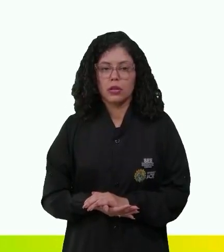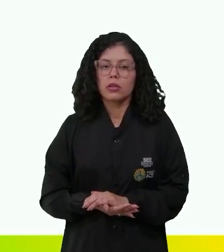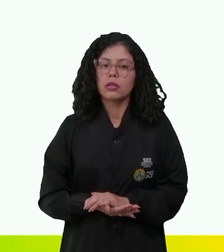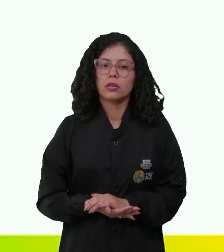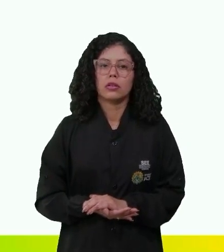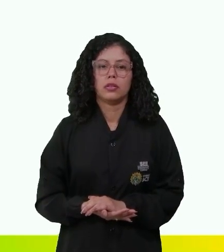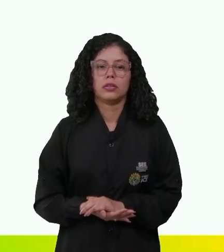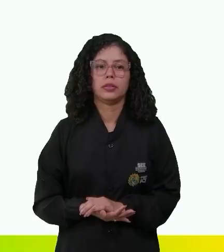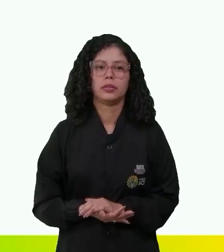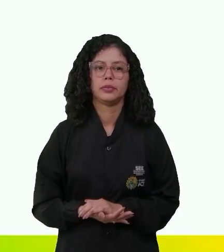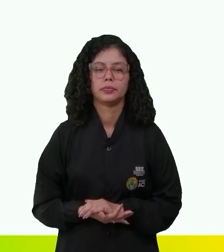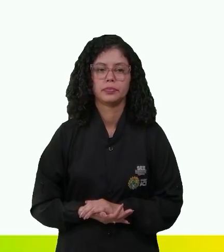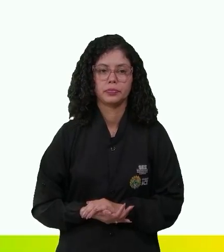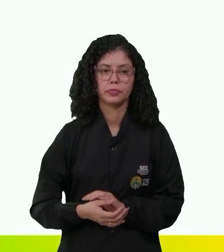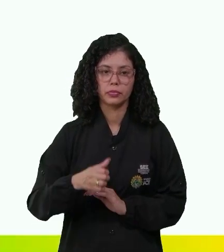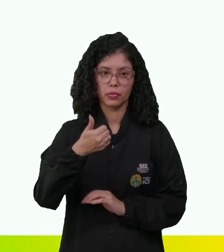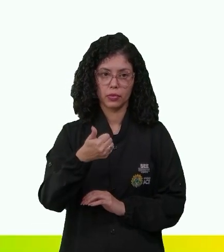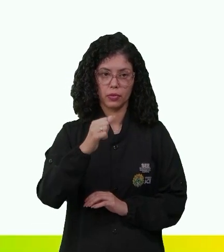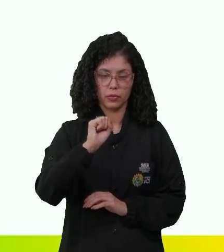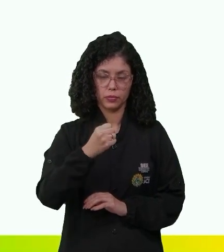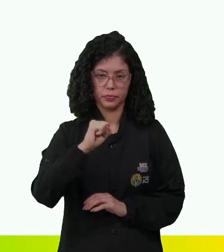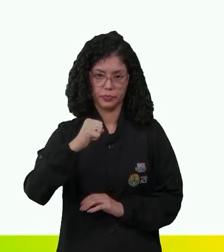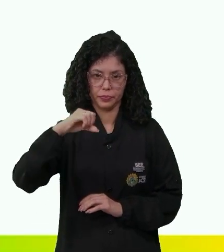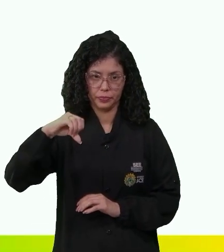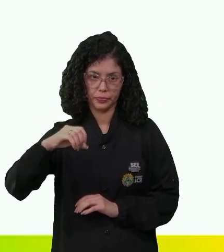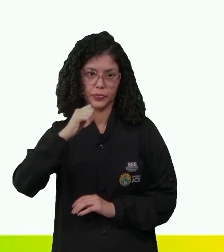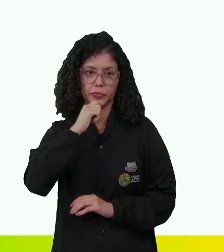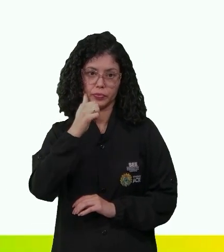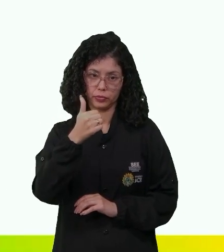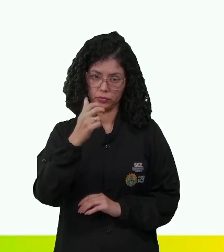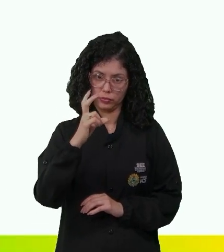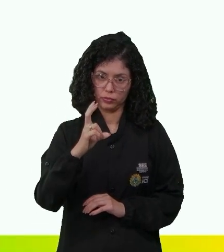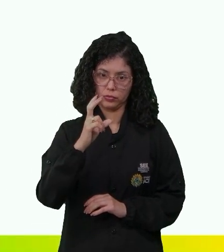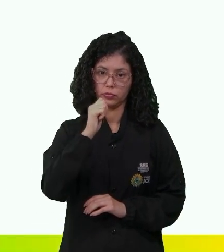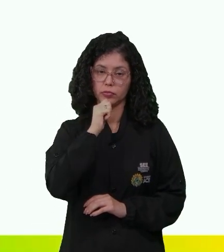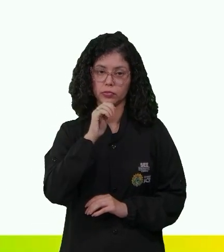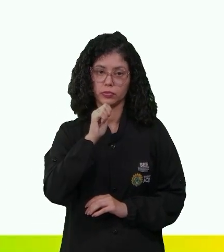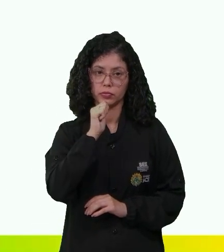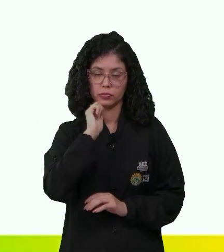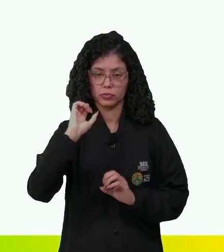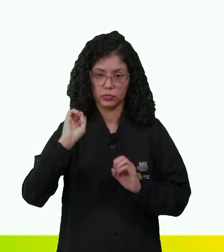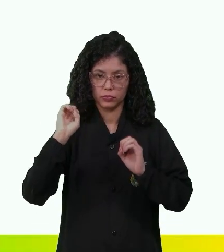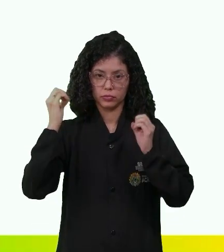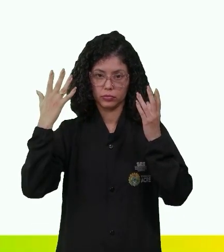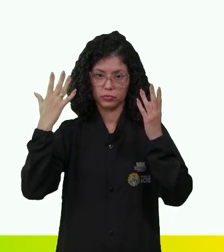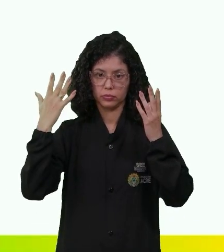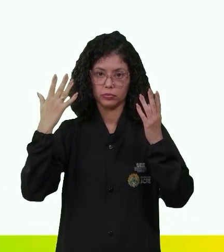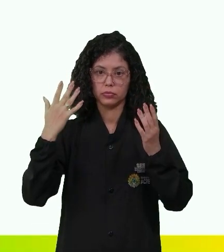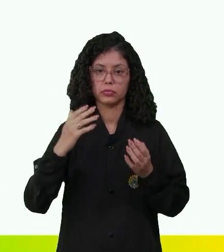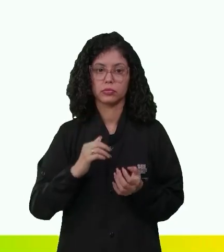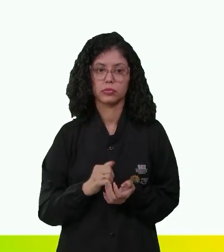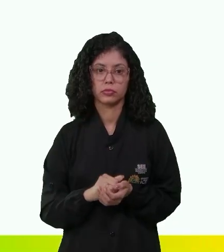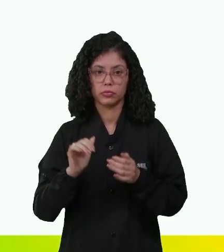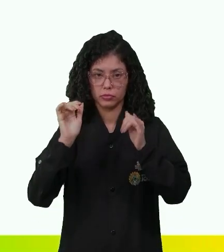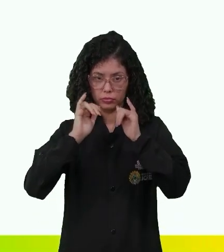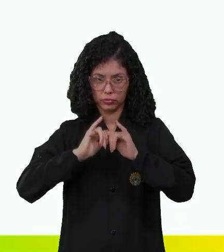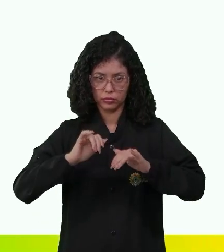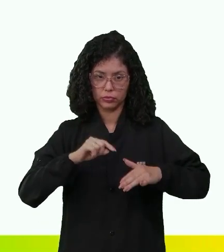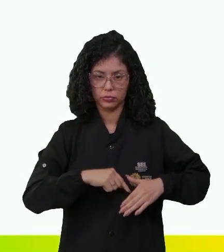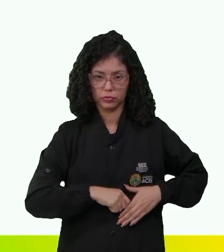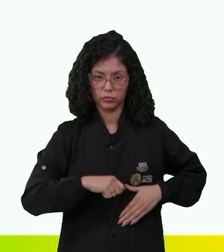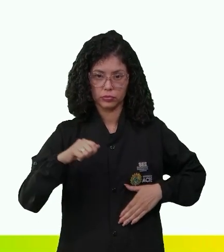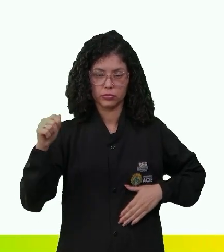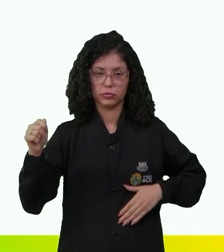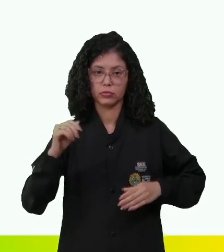Aqui está. Em 1889, no dia 15 de novembro, nós comemoramos a proclamação da República.